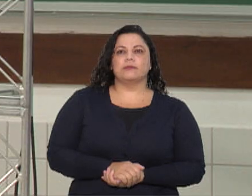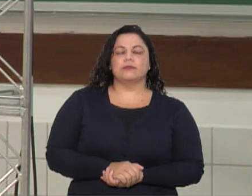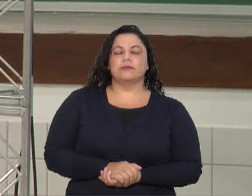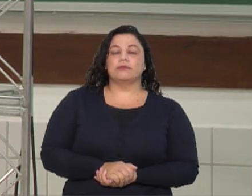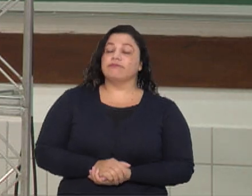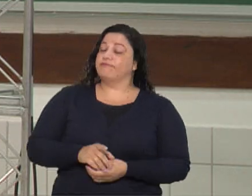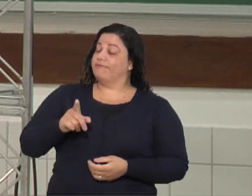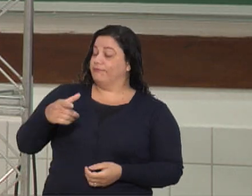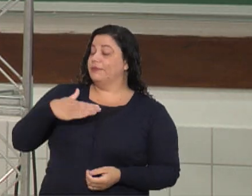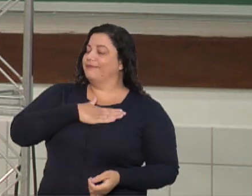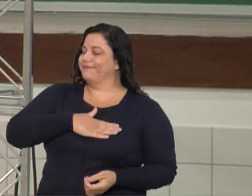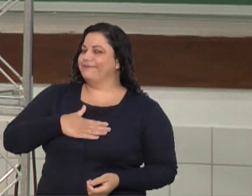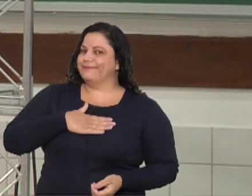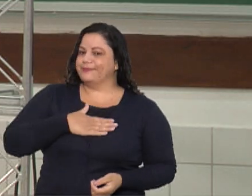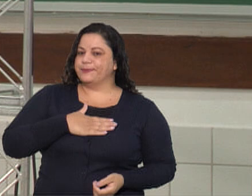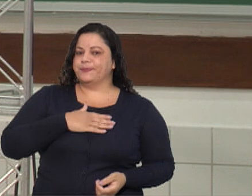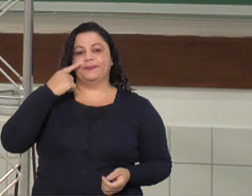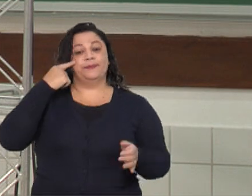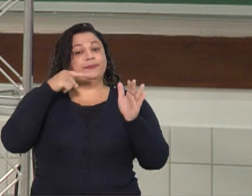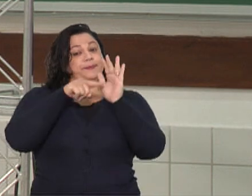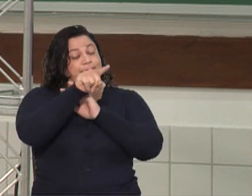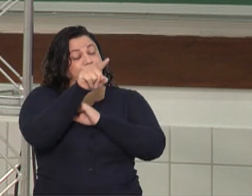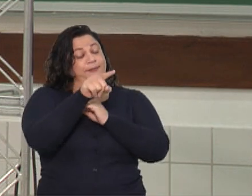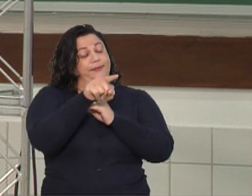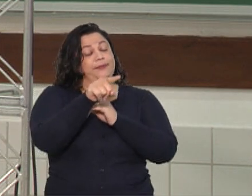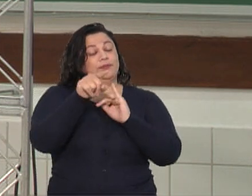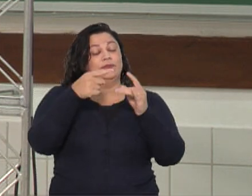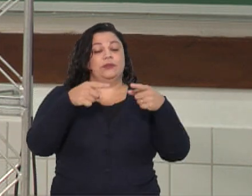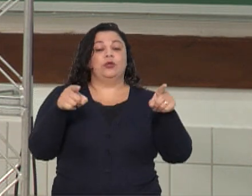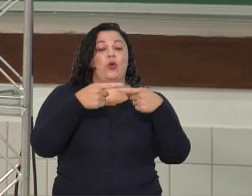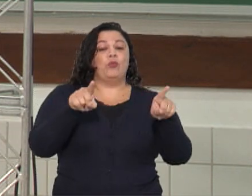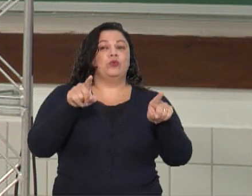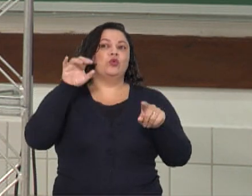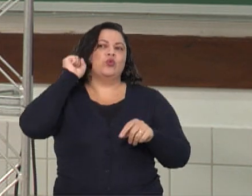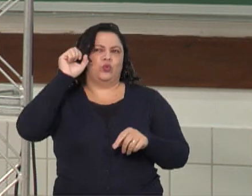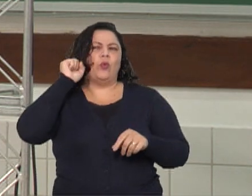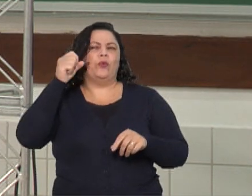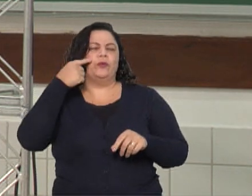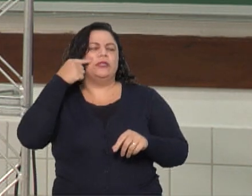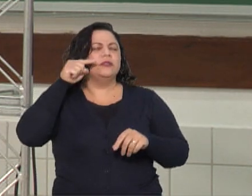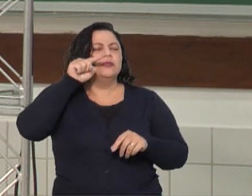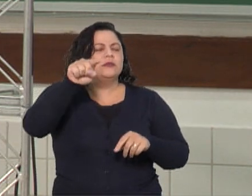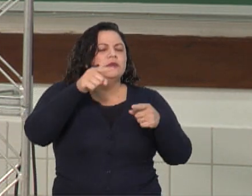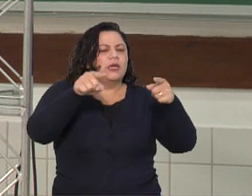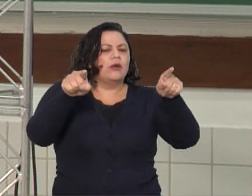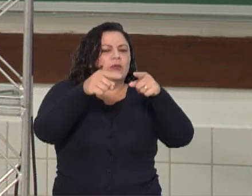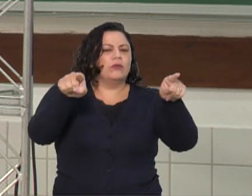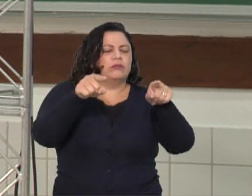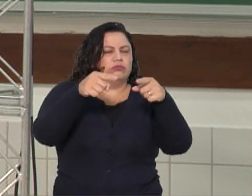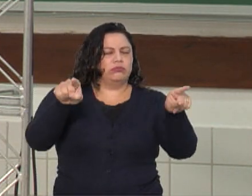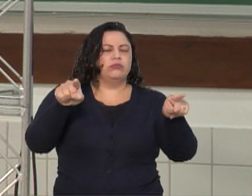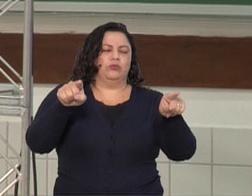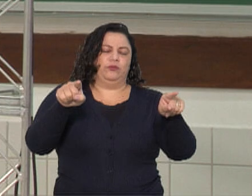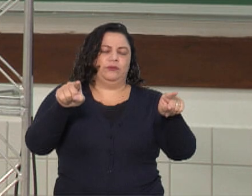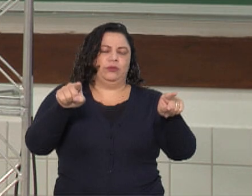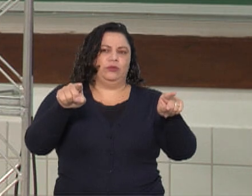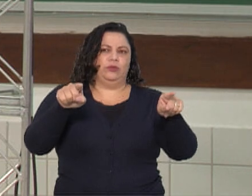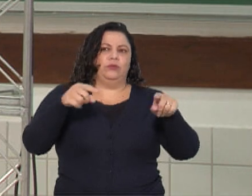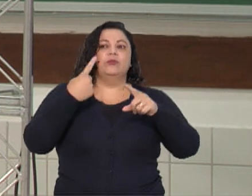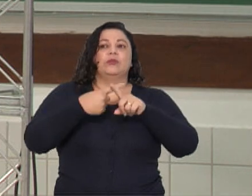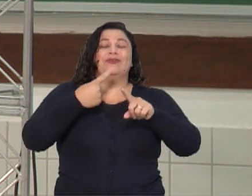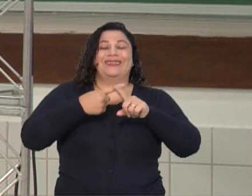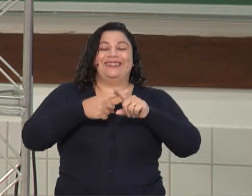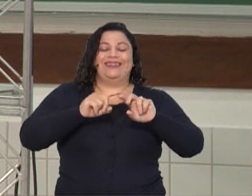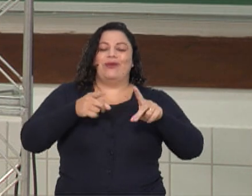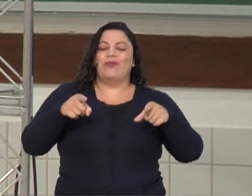Gostaram da música? Acho que vocês já devem ter ouvido ela, principalmente em festas juninas. Vocês vão ver agora